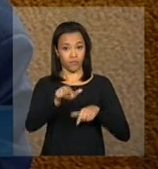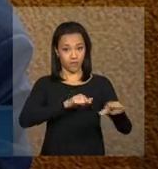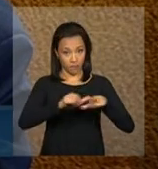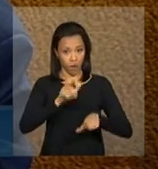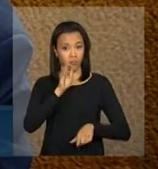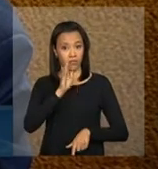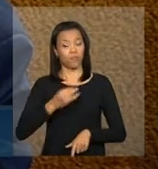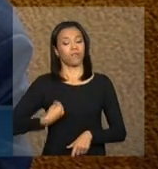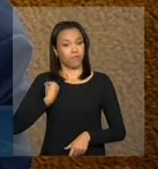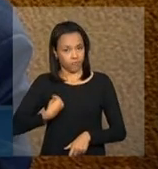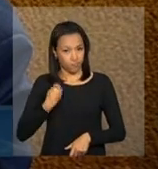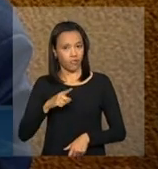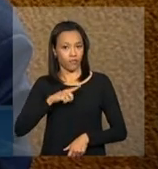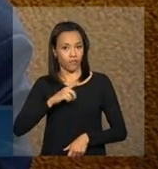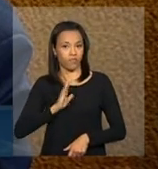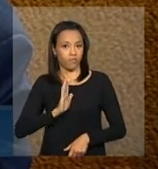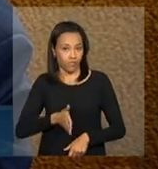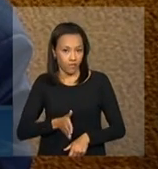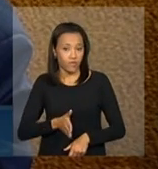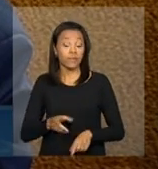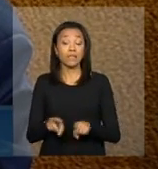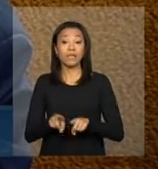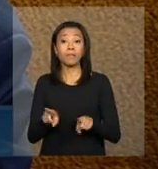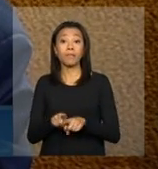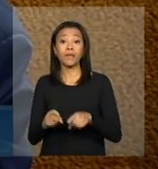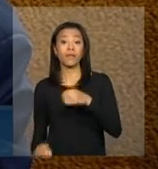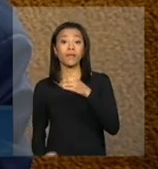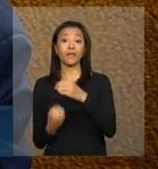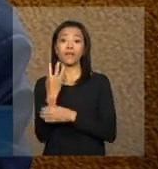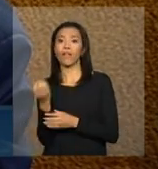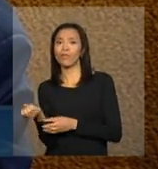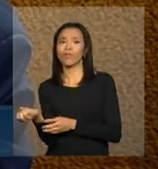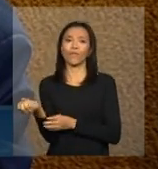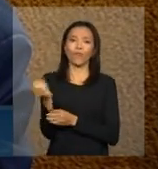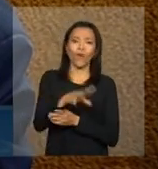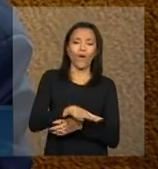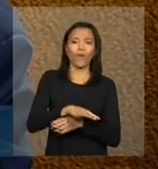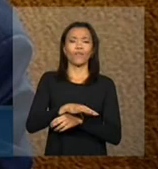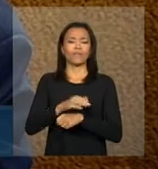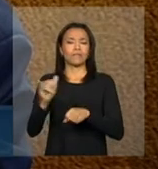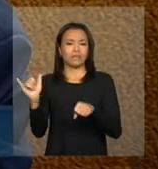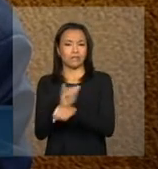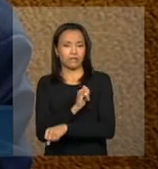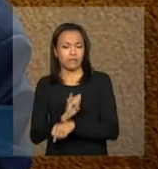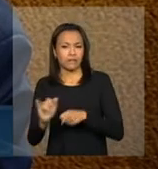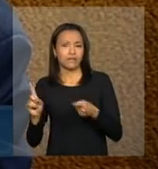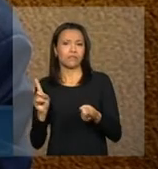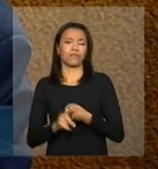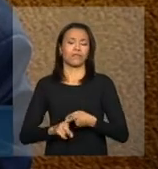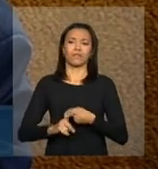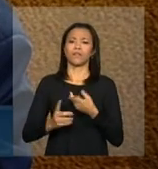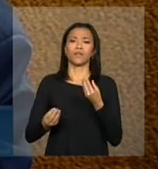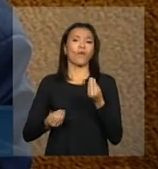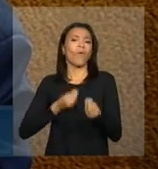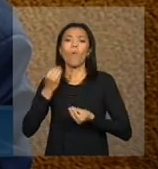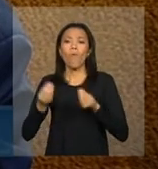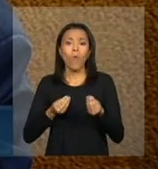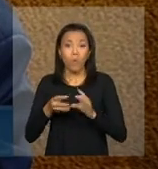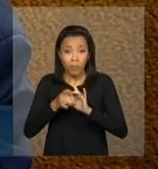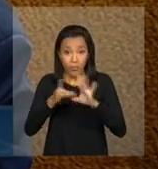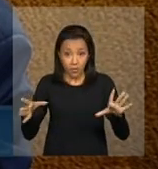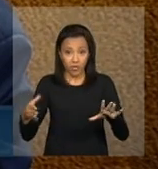É preciso a gente criar novas formas e novas linguagens de participação social,